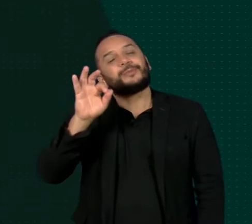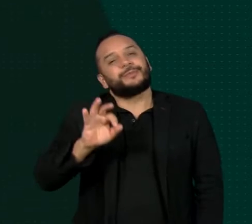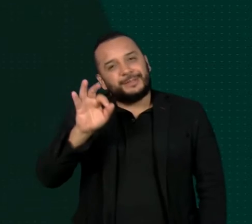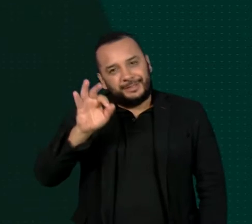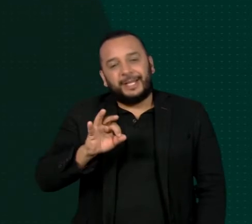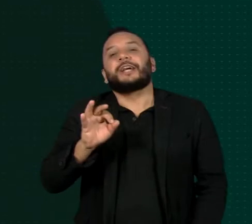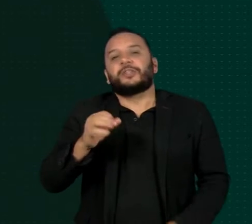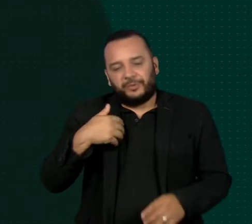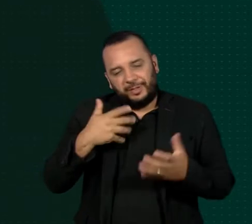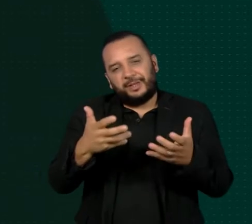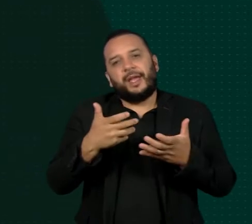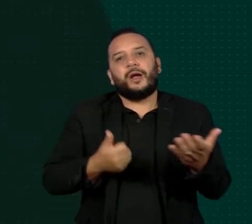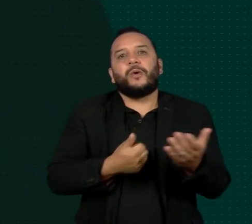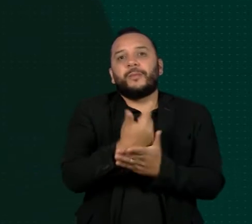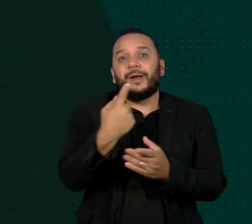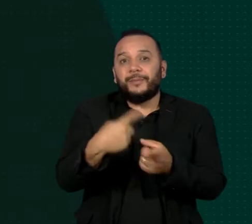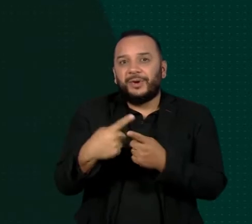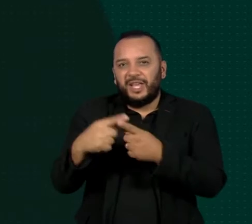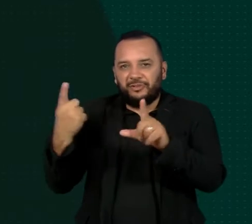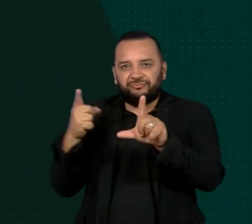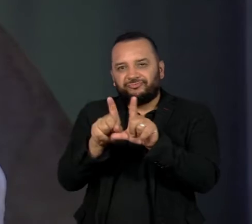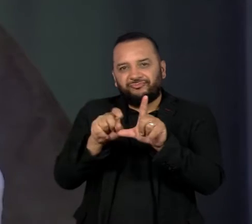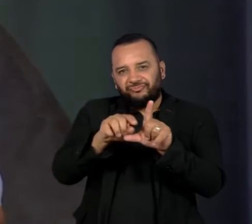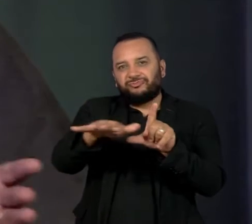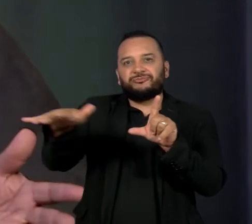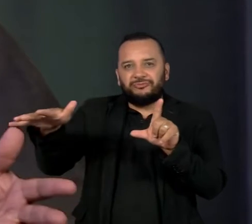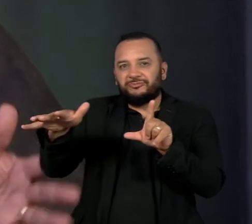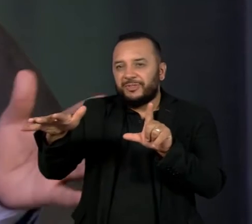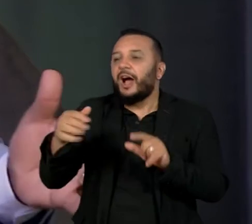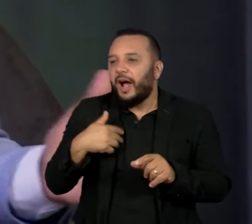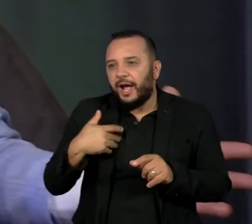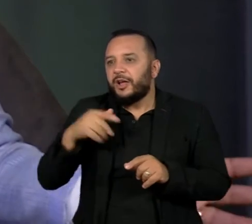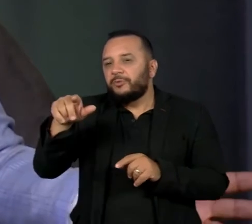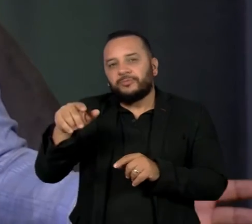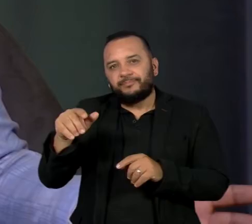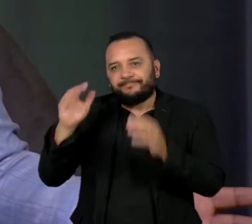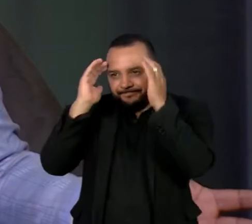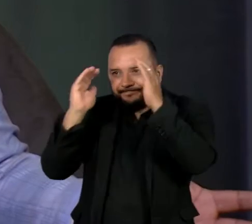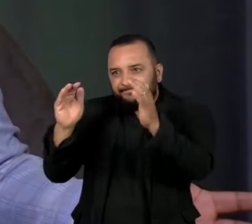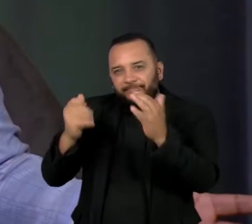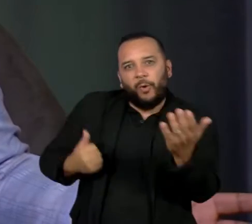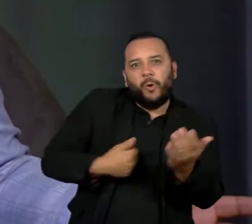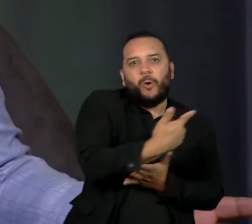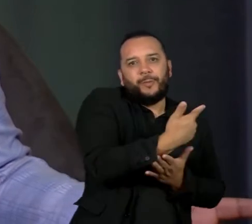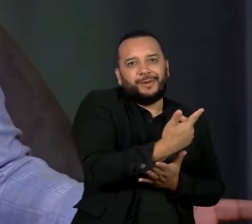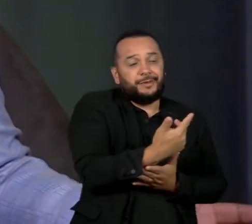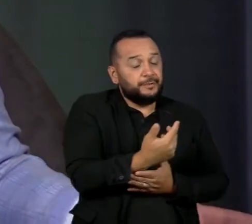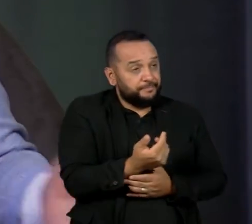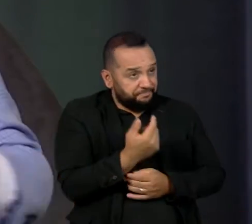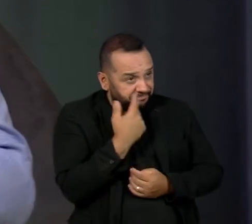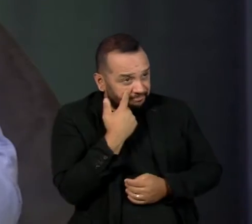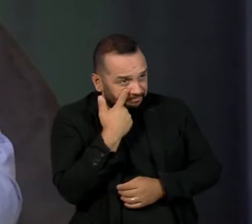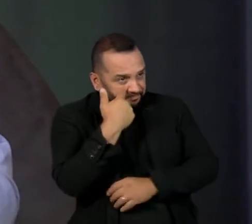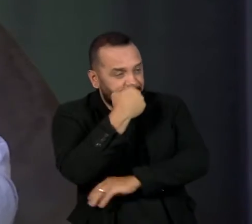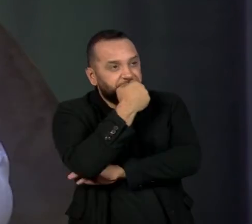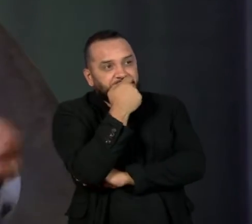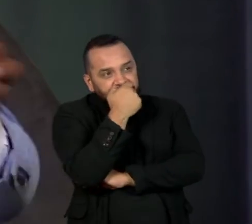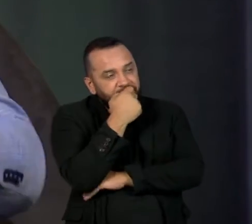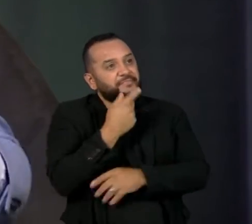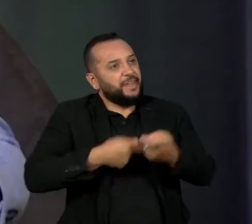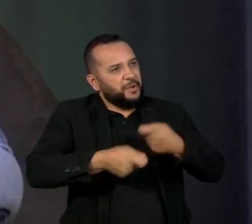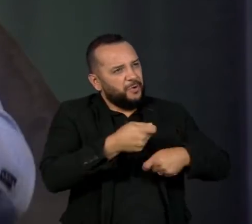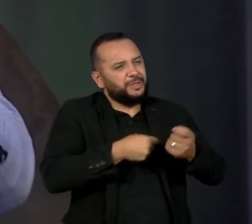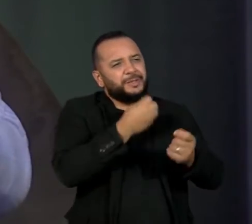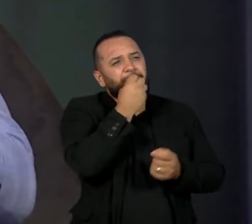por indicação de influenciadores digitais. Ô Kevin, então tá aí a potência do negócio, né, como nós estamos vendo. Porque, em